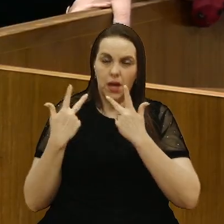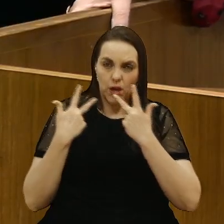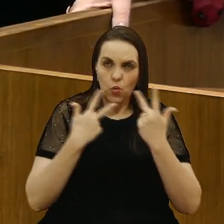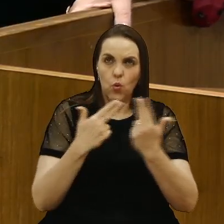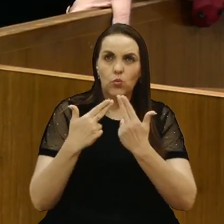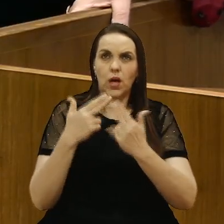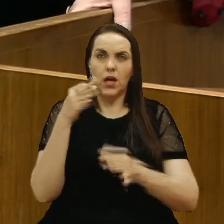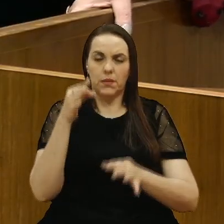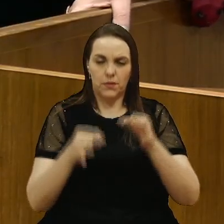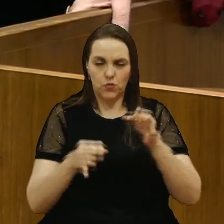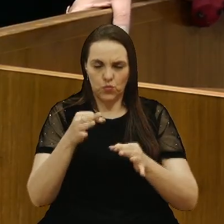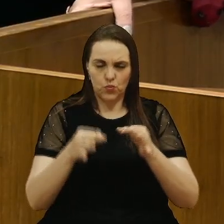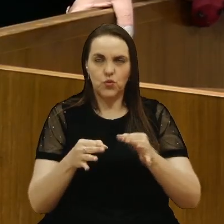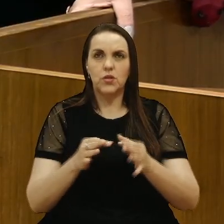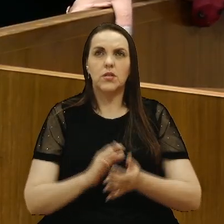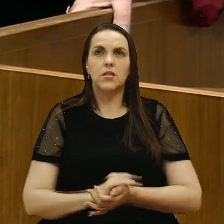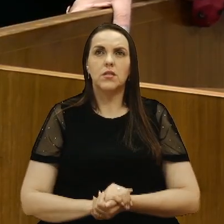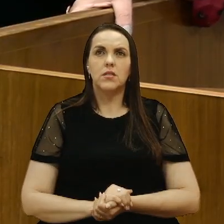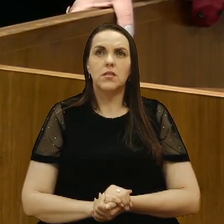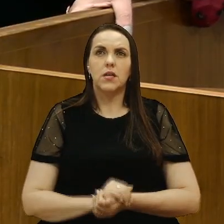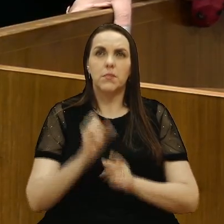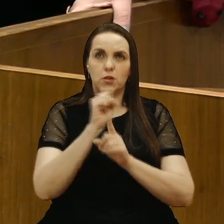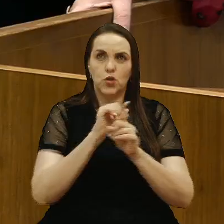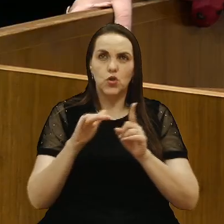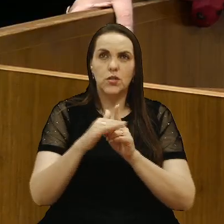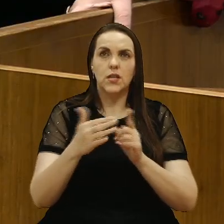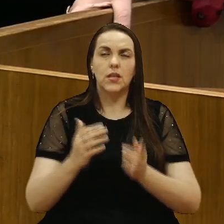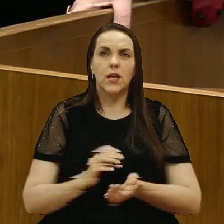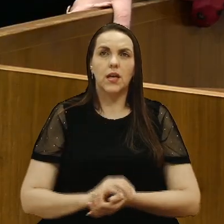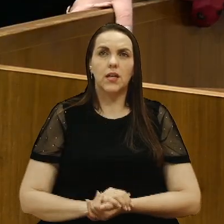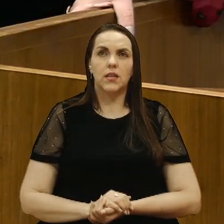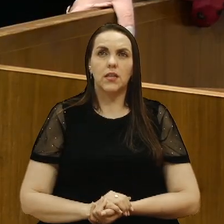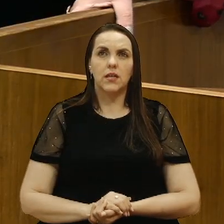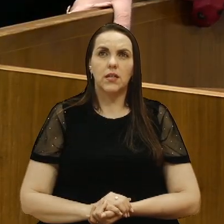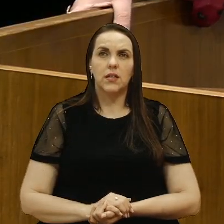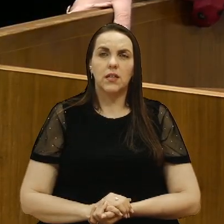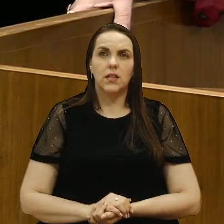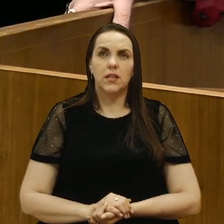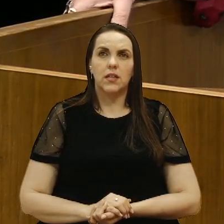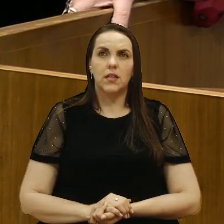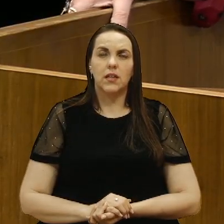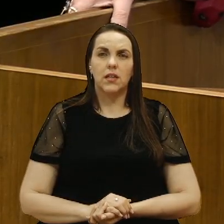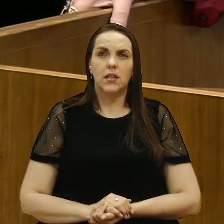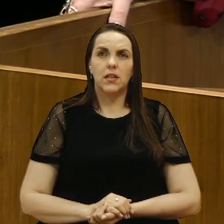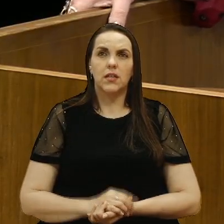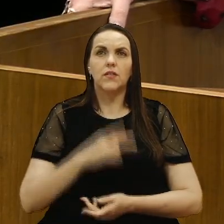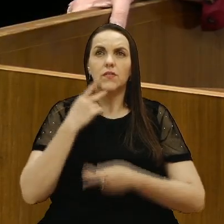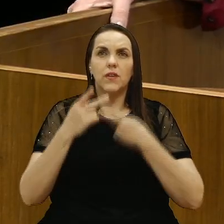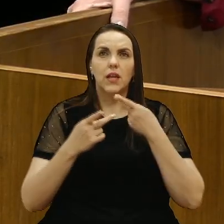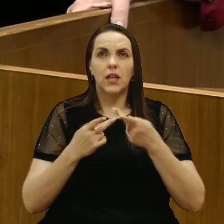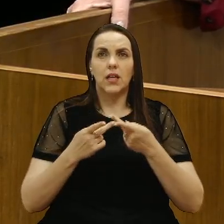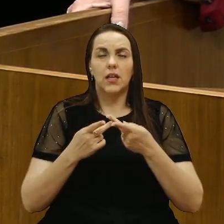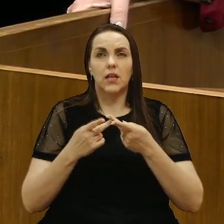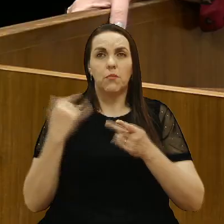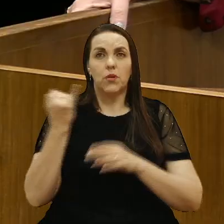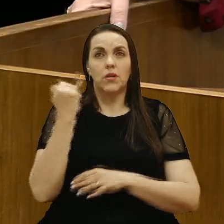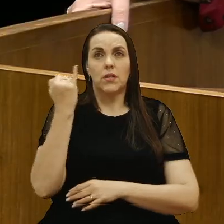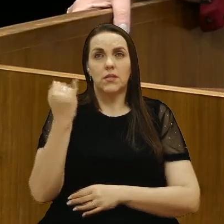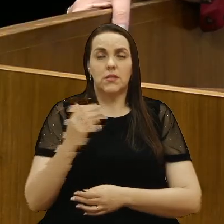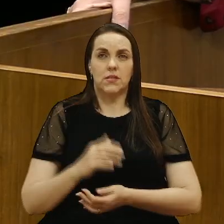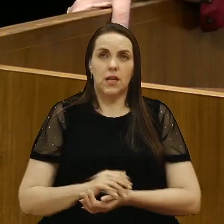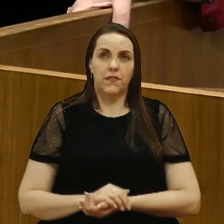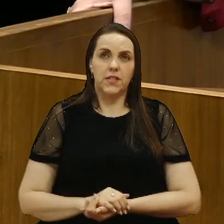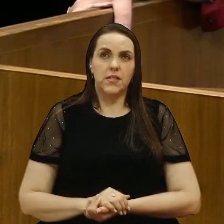pela justiça, por uma sociedade mais feliz para todos e todas, deixar de falar desse dia importante, que é o Dia da